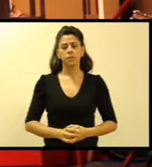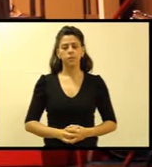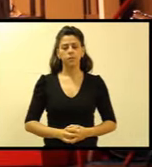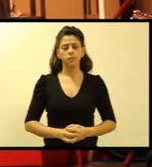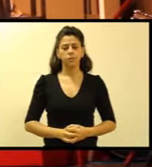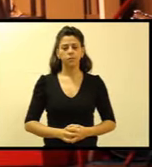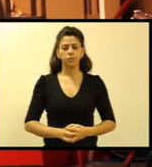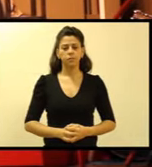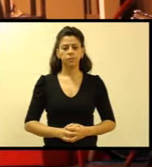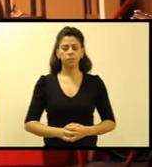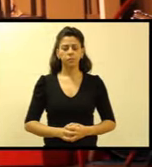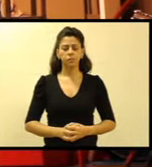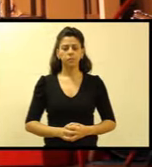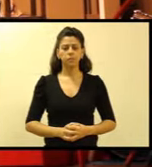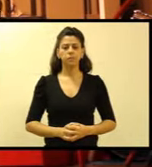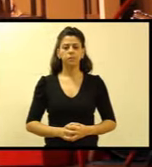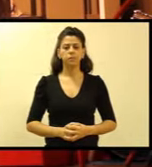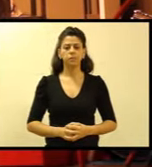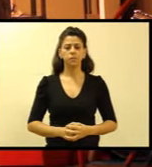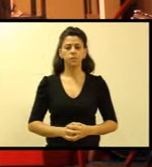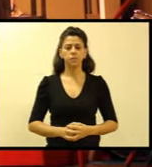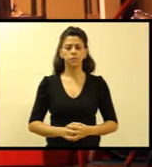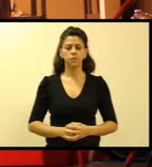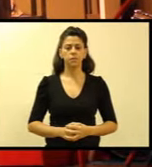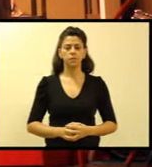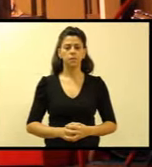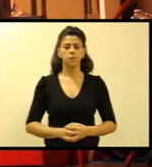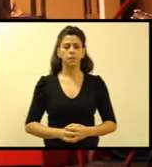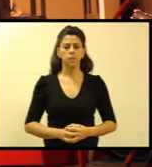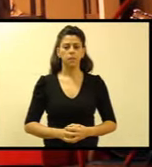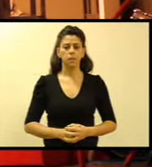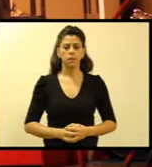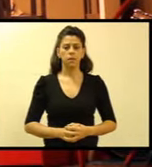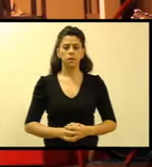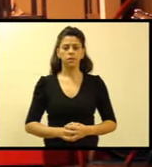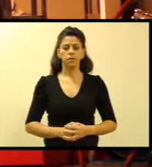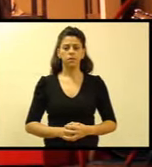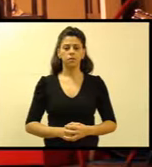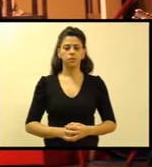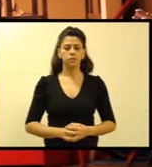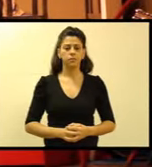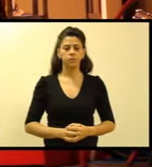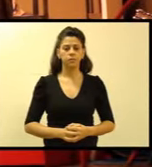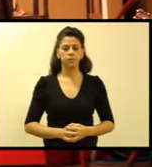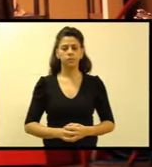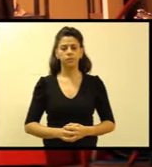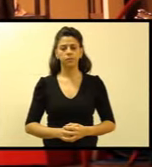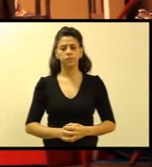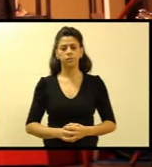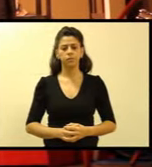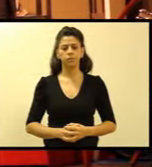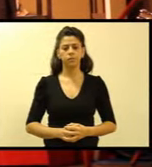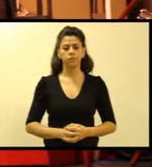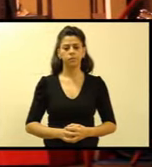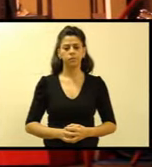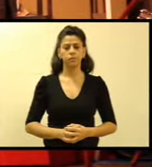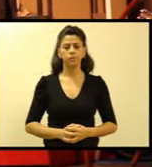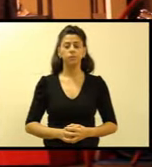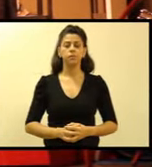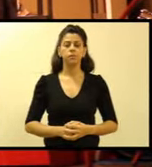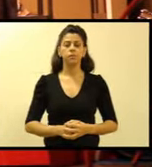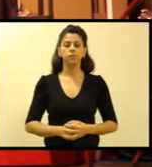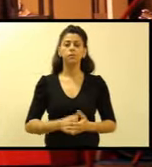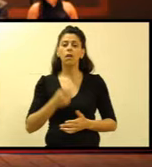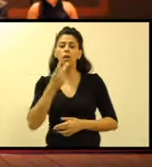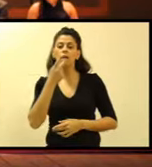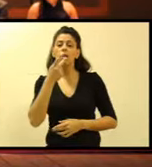viva e tem de fato tanta força? Porque um artista, seja ele um músico, um pintor, um ator...